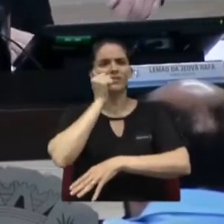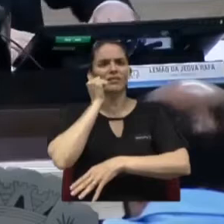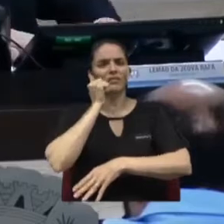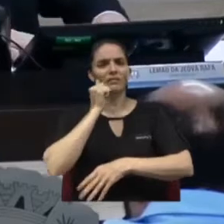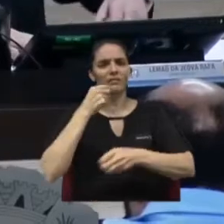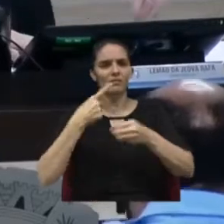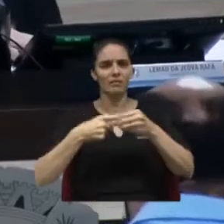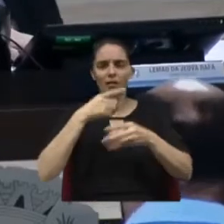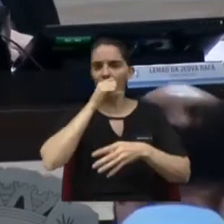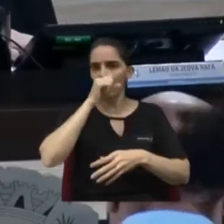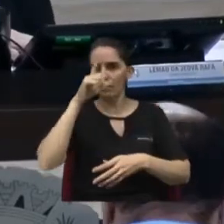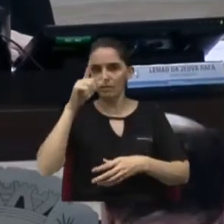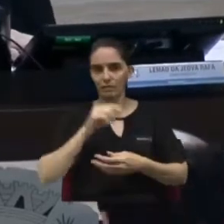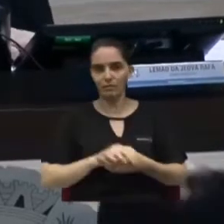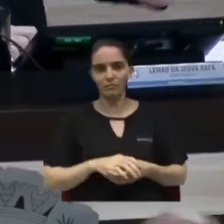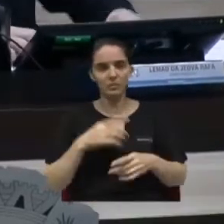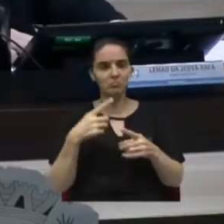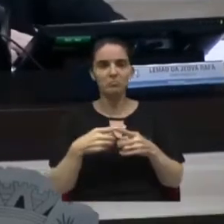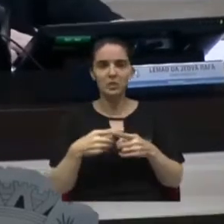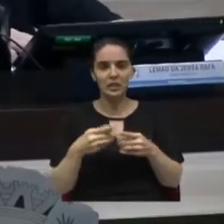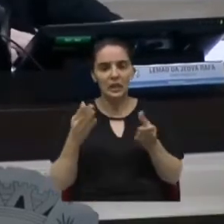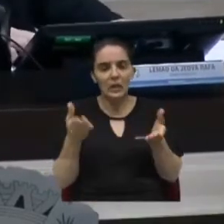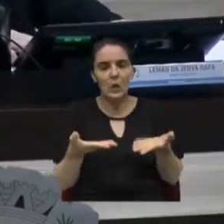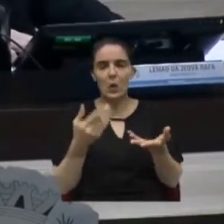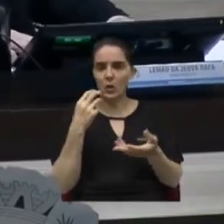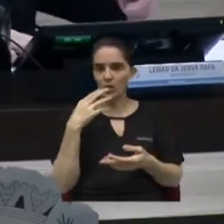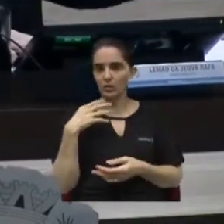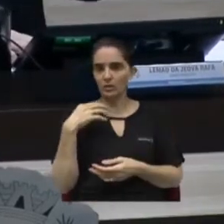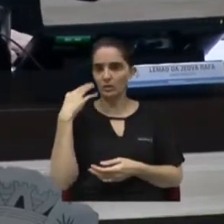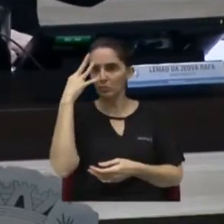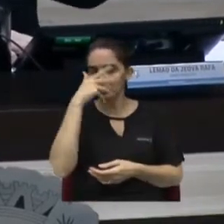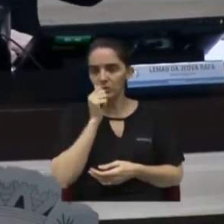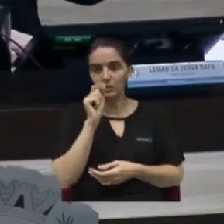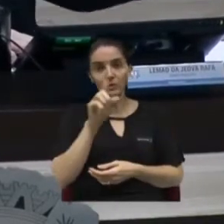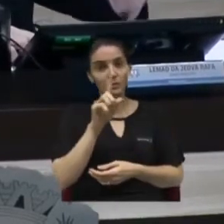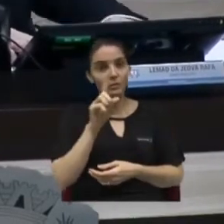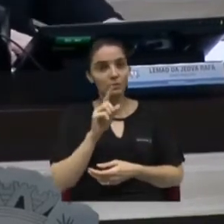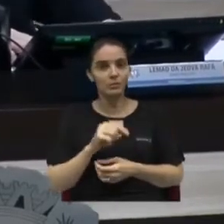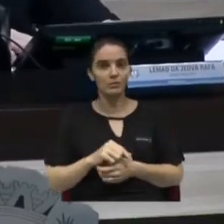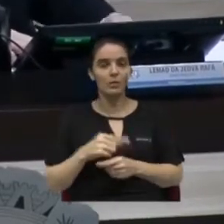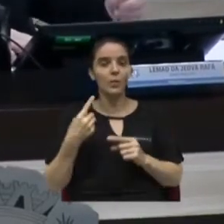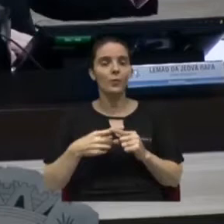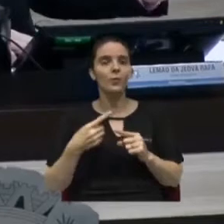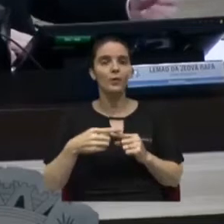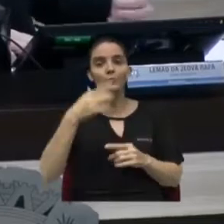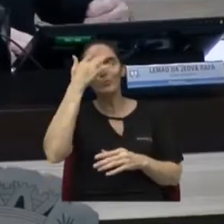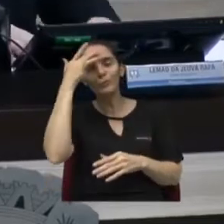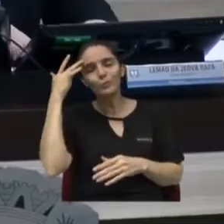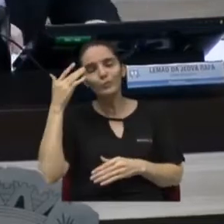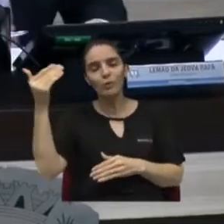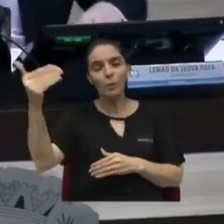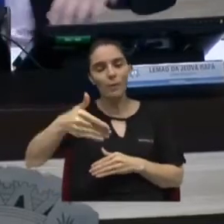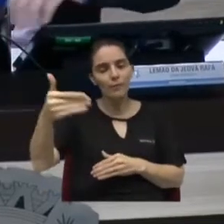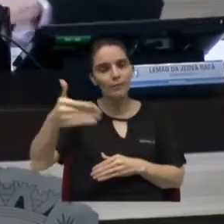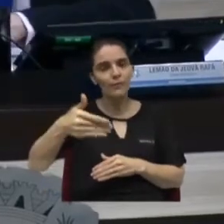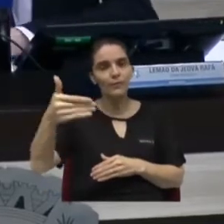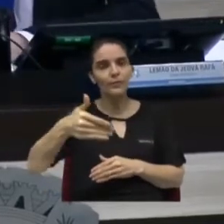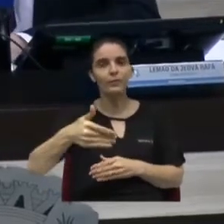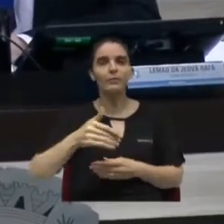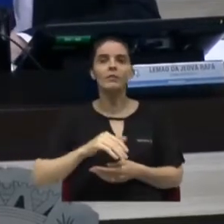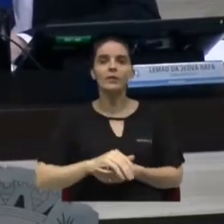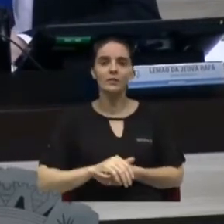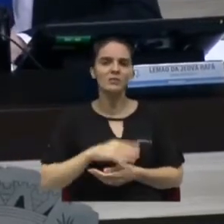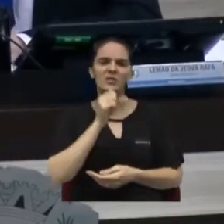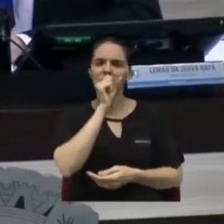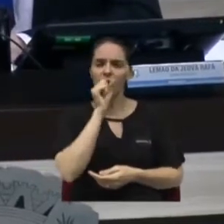de estar bonita, vereador Marcelo. É uma praça que tem gente. É a praça que é frequentada